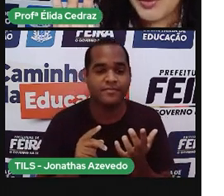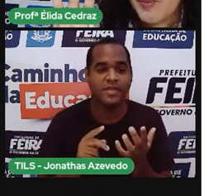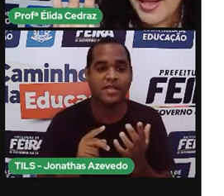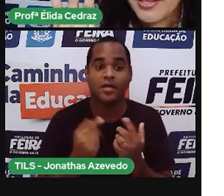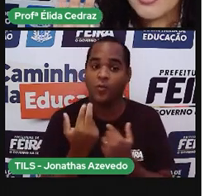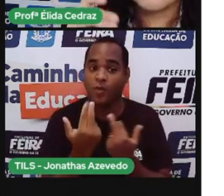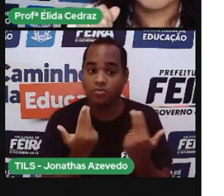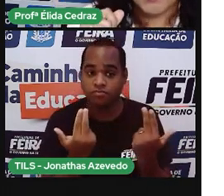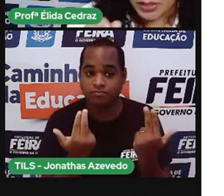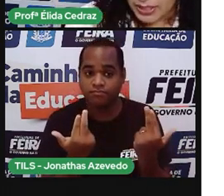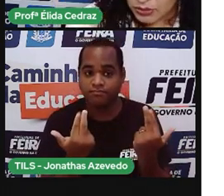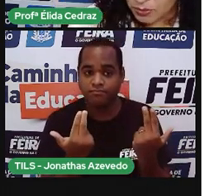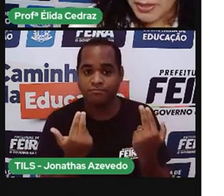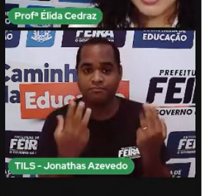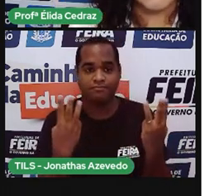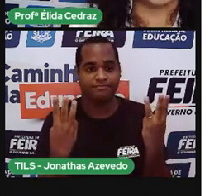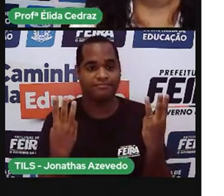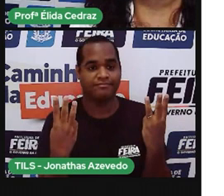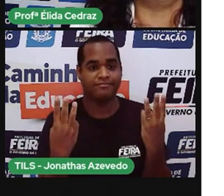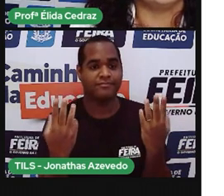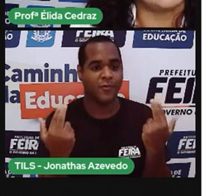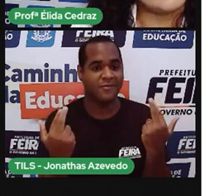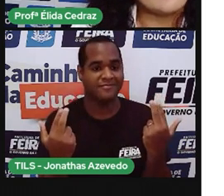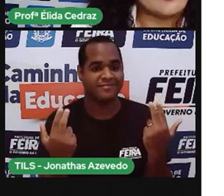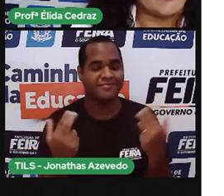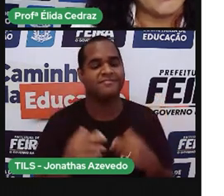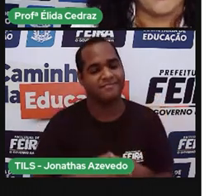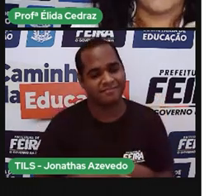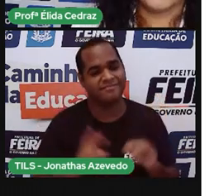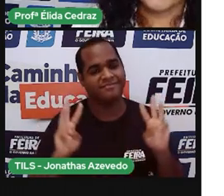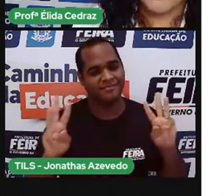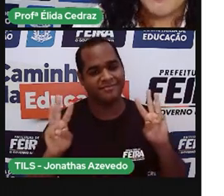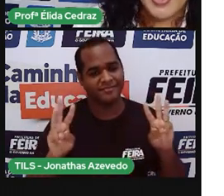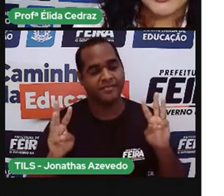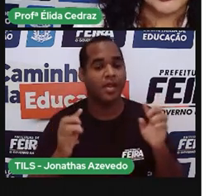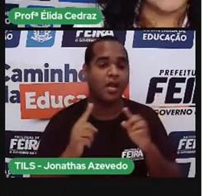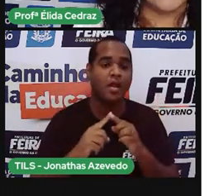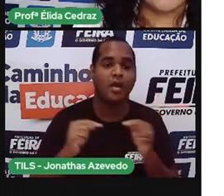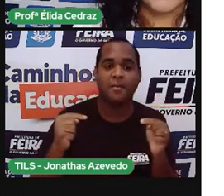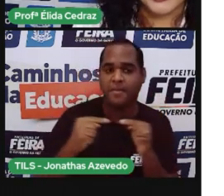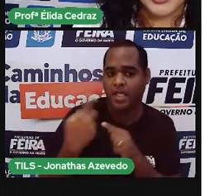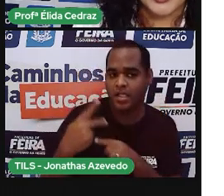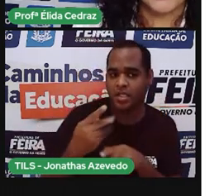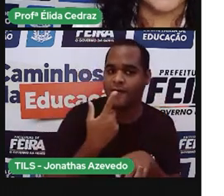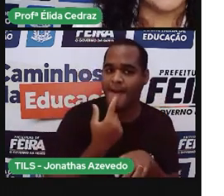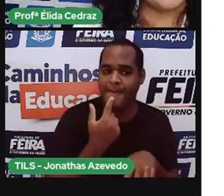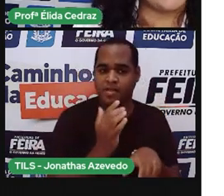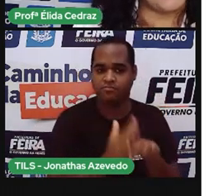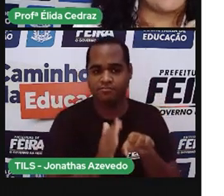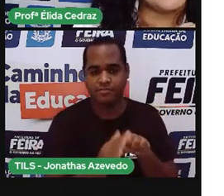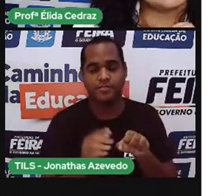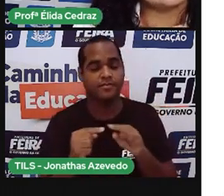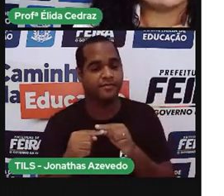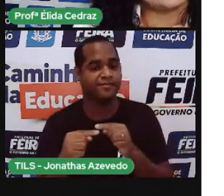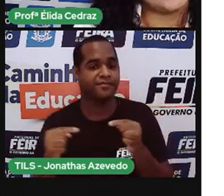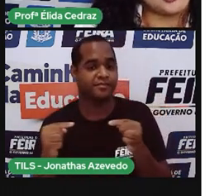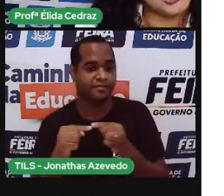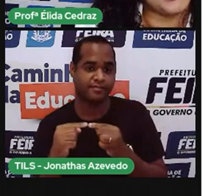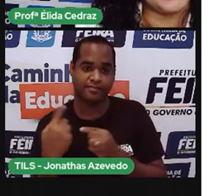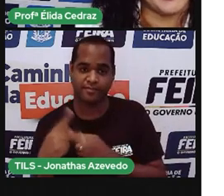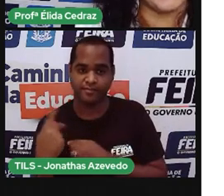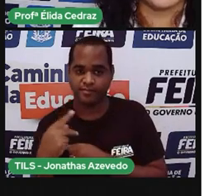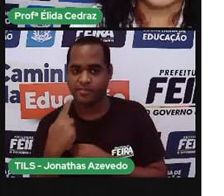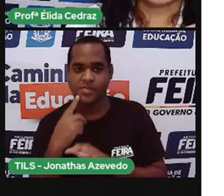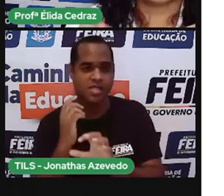não foram iguais? Isso mesmo. Então, o tomate, o feijão e o arroz, se a